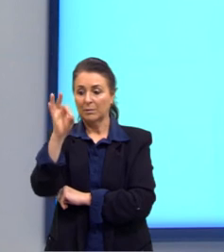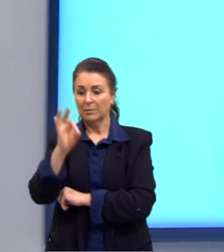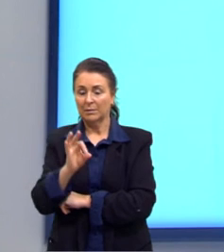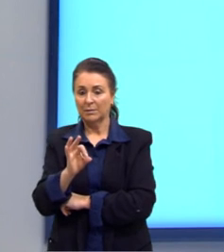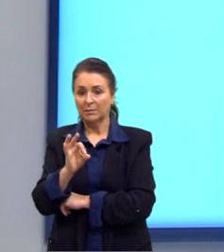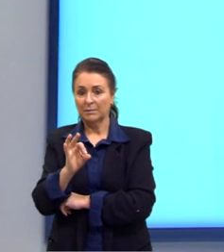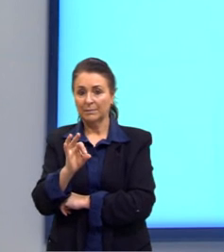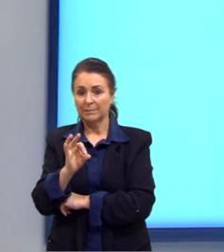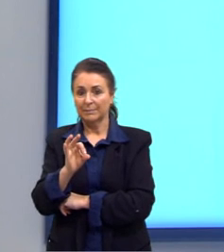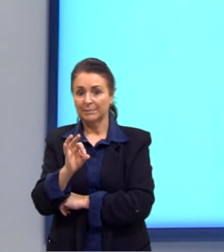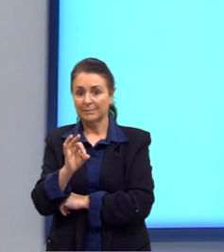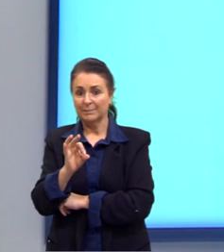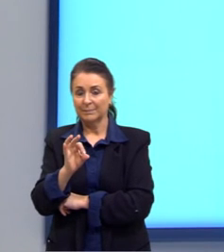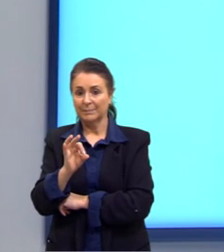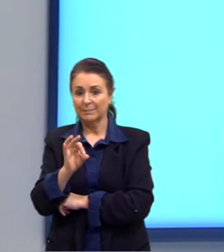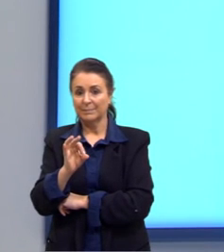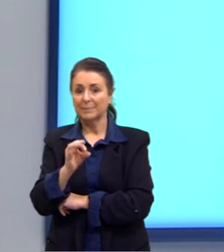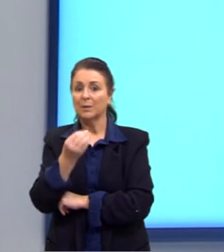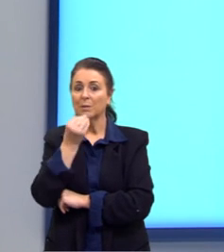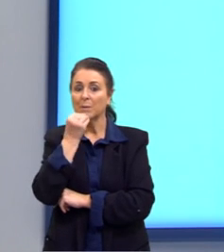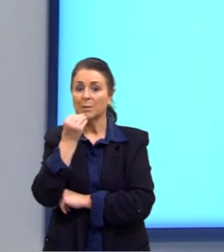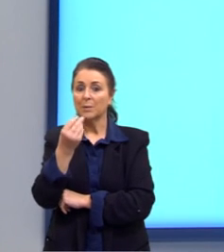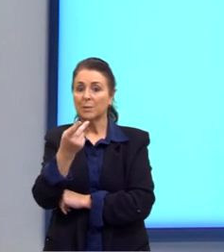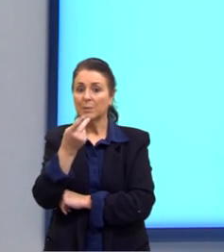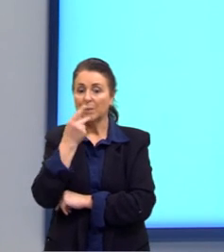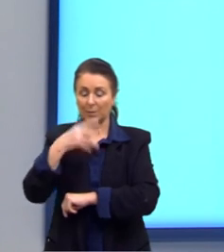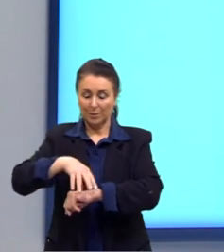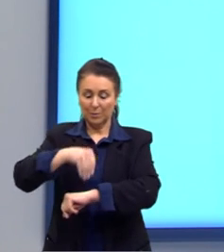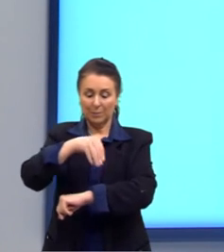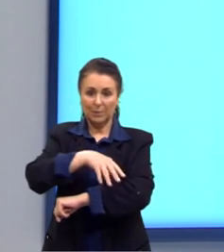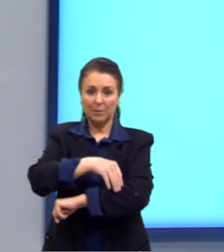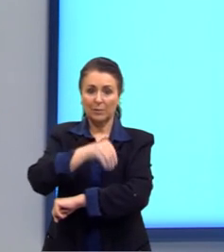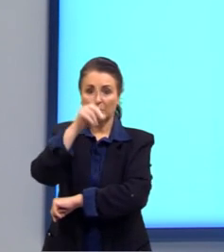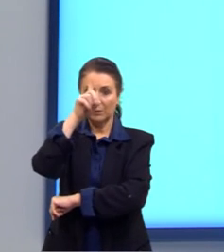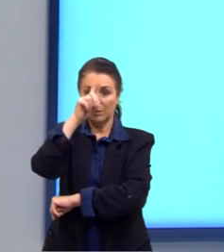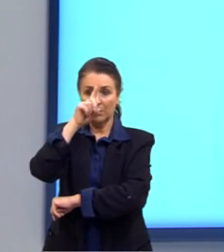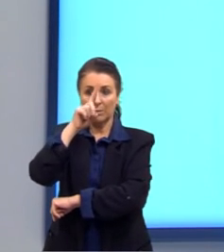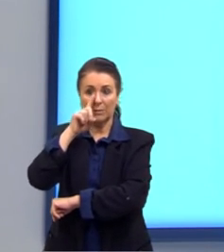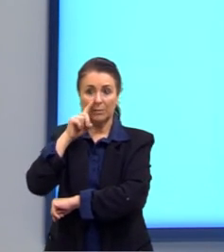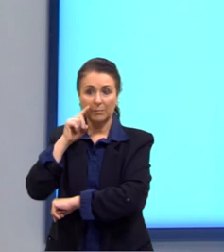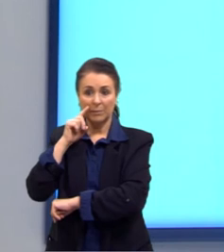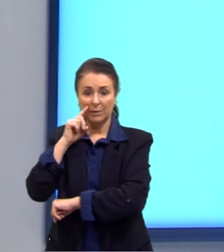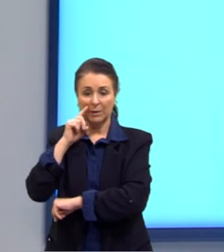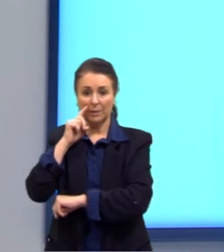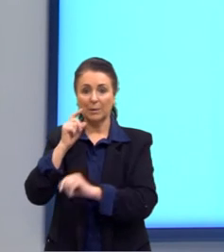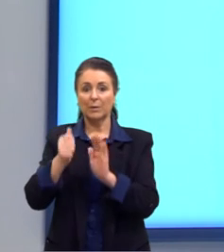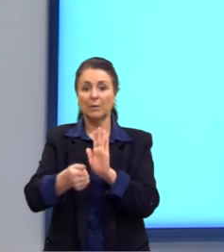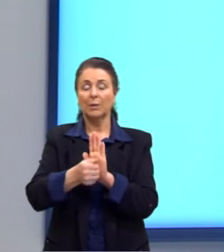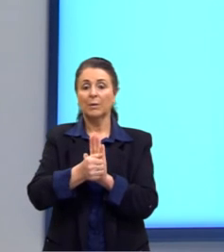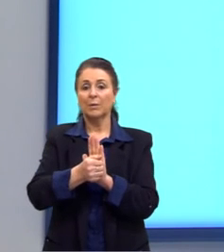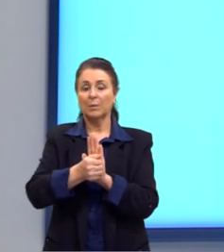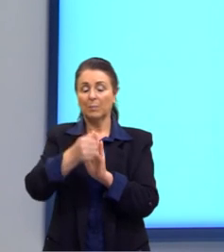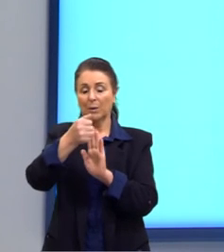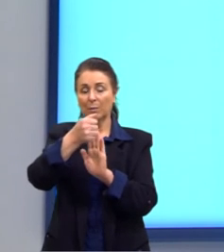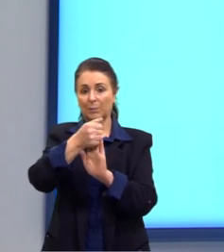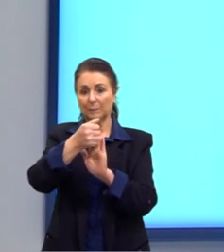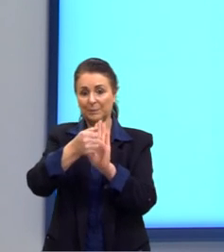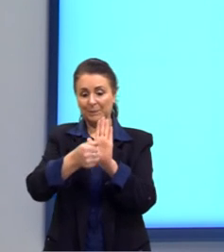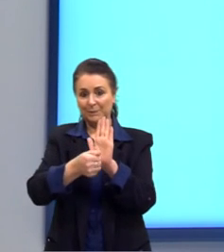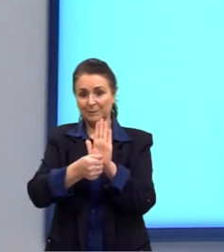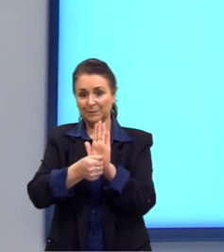né então a probabilidade nascer com pelagem amarela que nós vemos representadas pelo heterozigoto